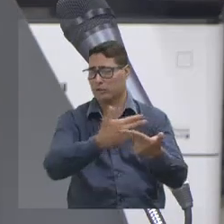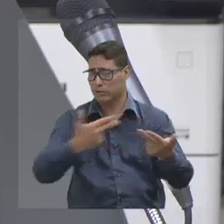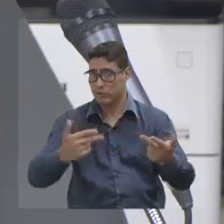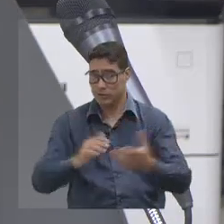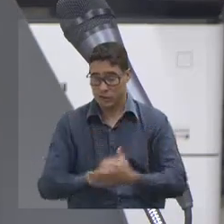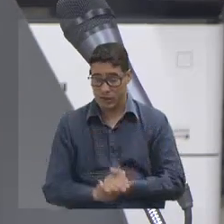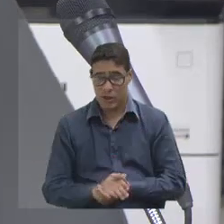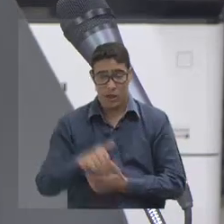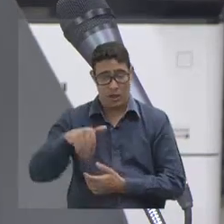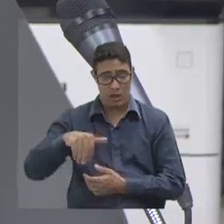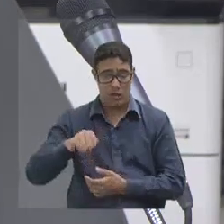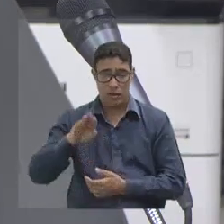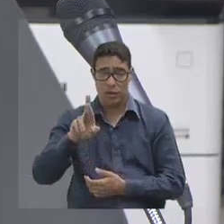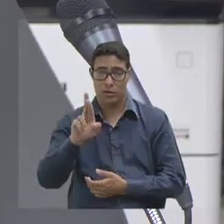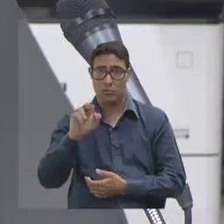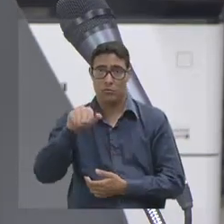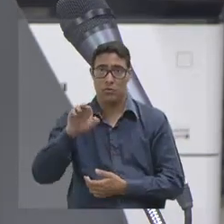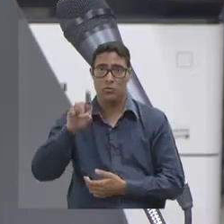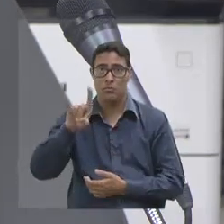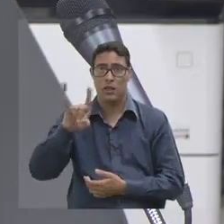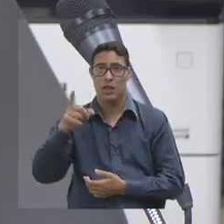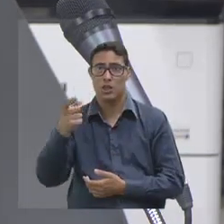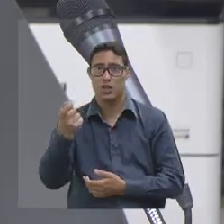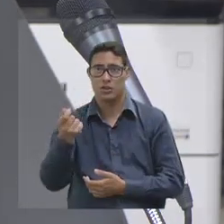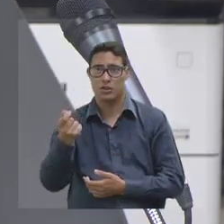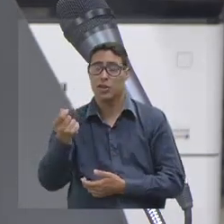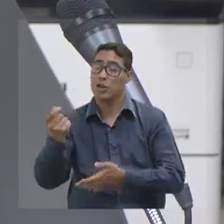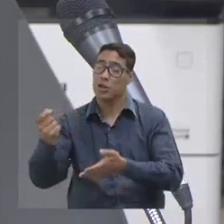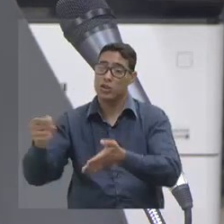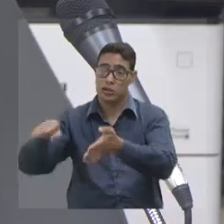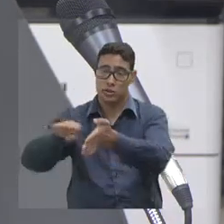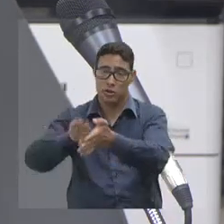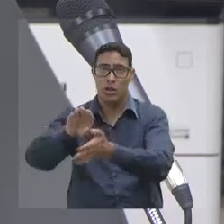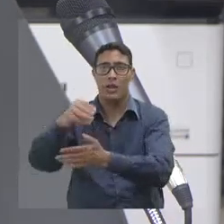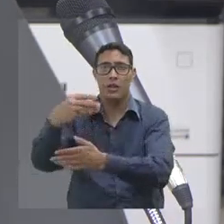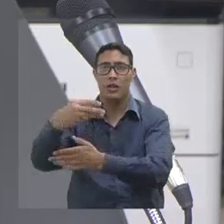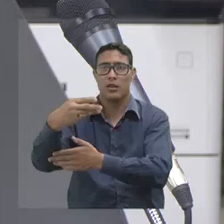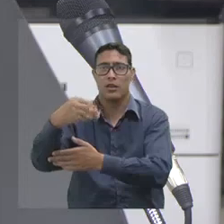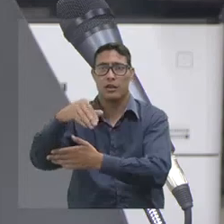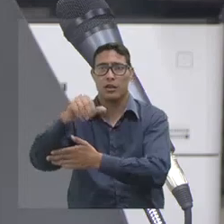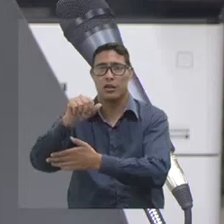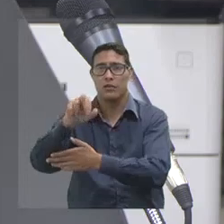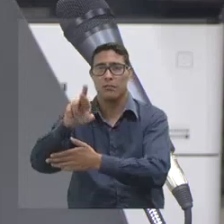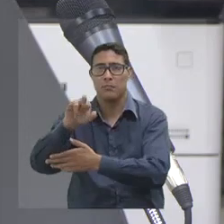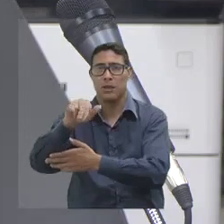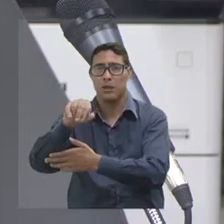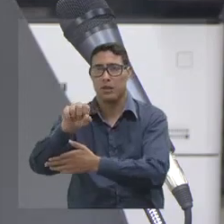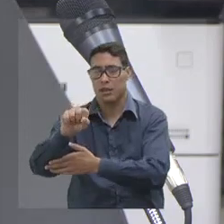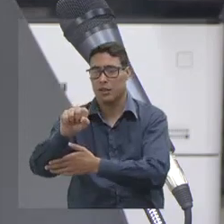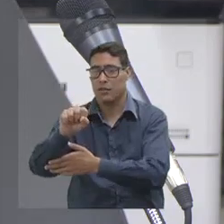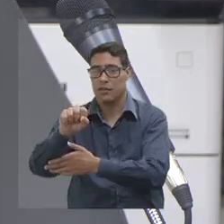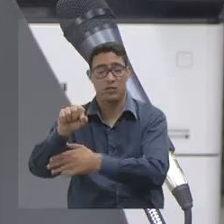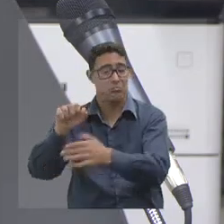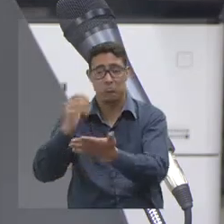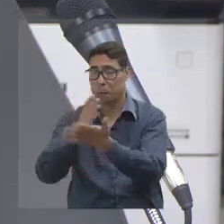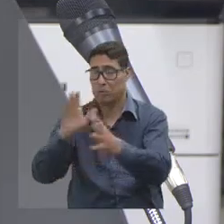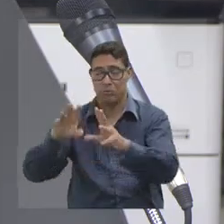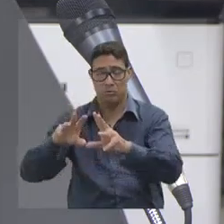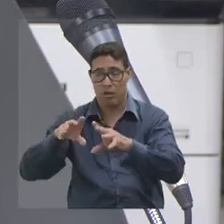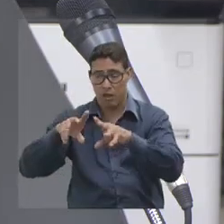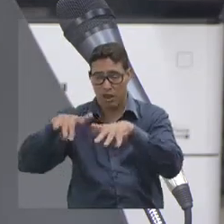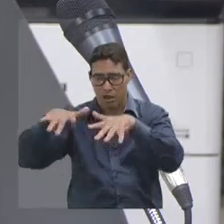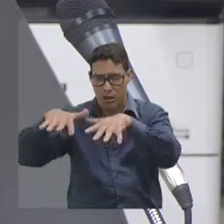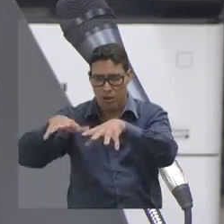chega em Três Marias já não tinha mais reduzido então foi melhor o governo anterior negociou com um pouco